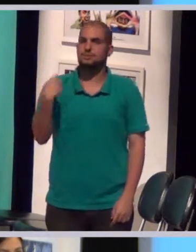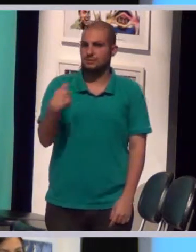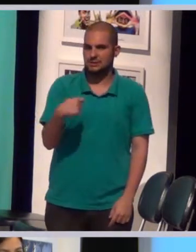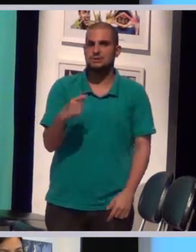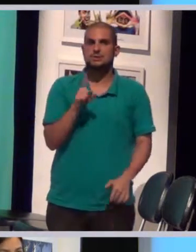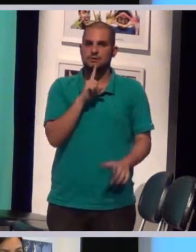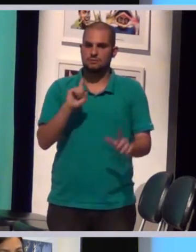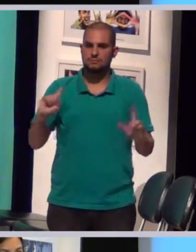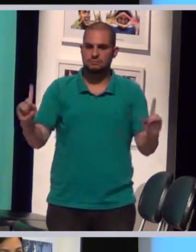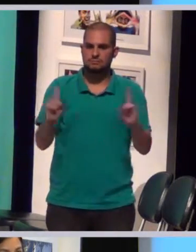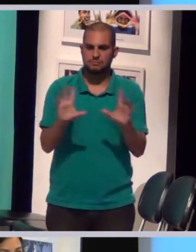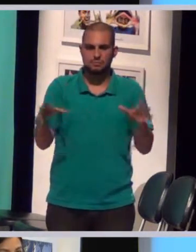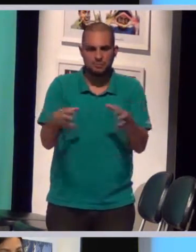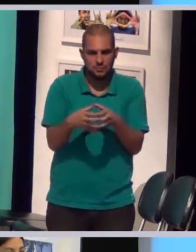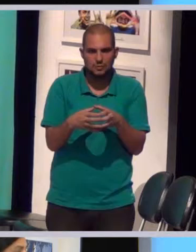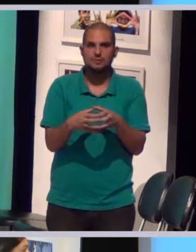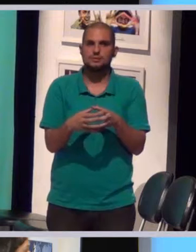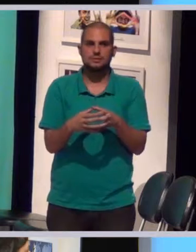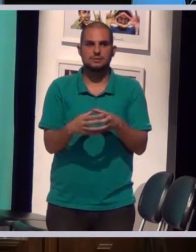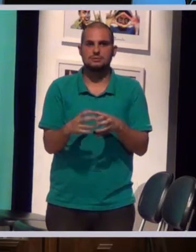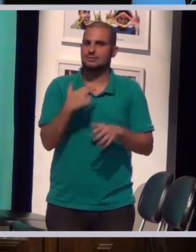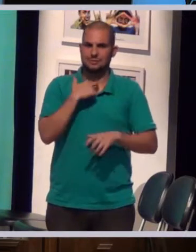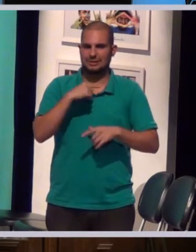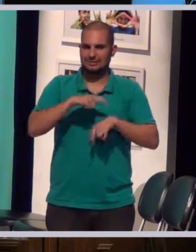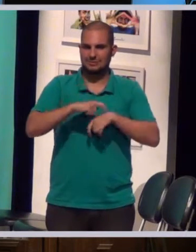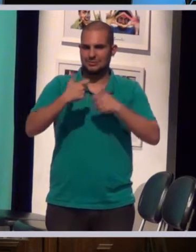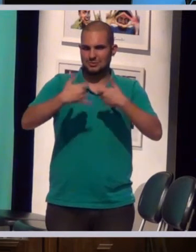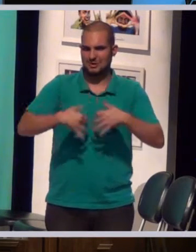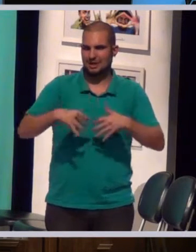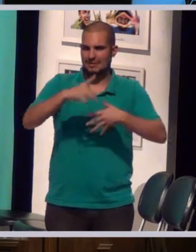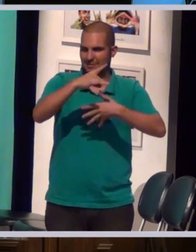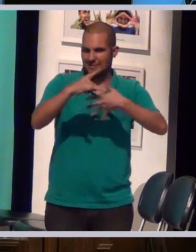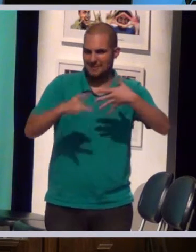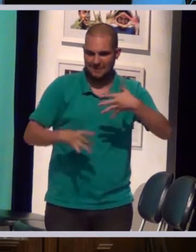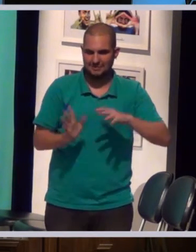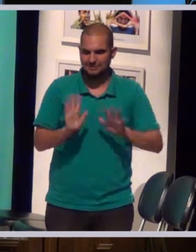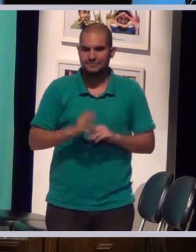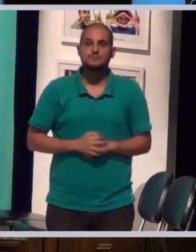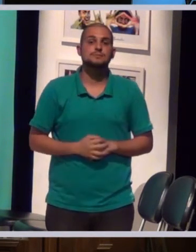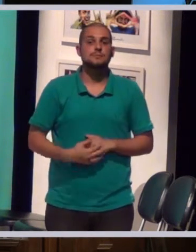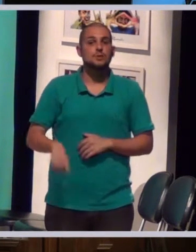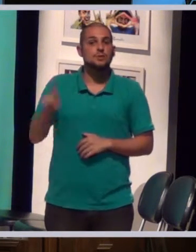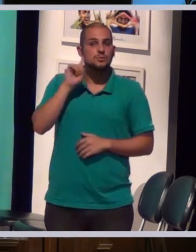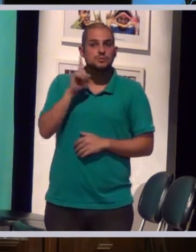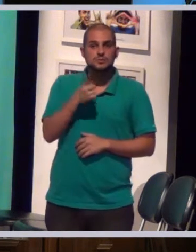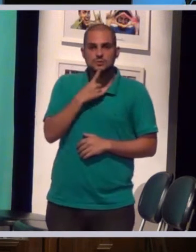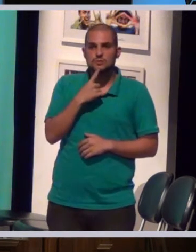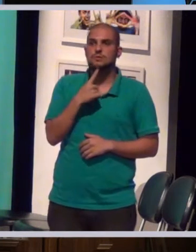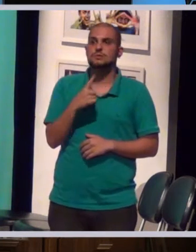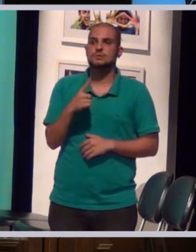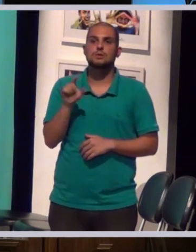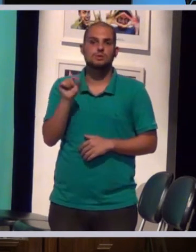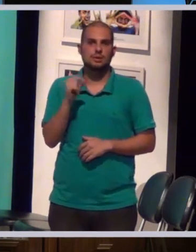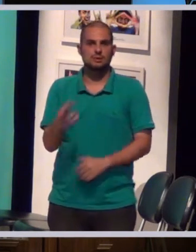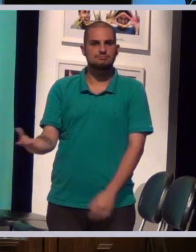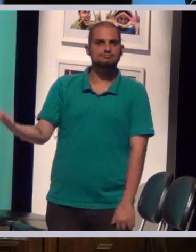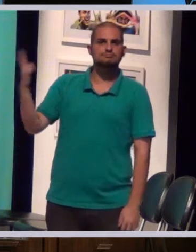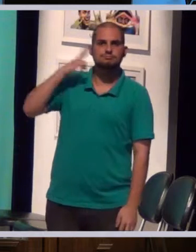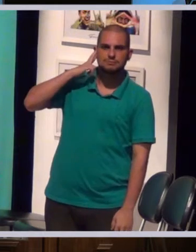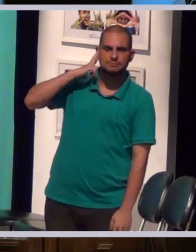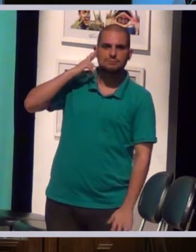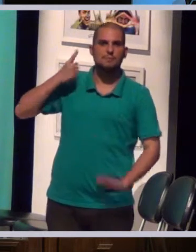formação de grupo controle, né, que não vai dar tempo de explicar aqui. Os surdos apresentavam surdez severa